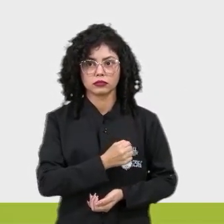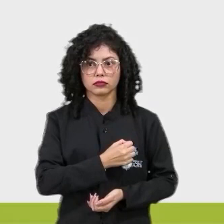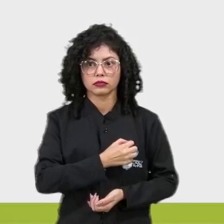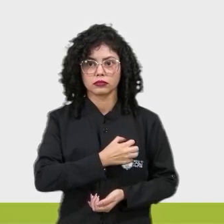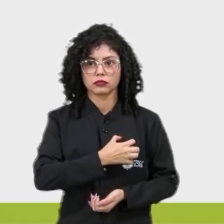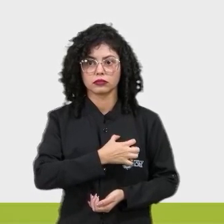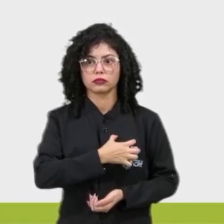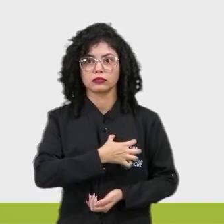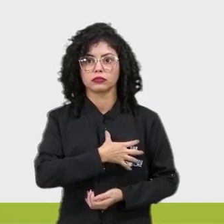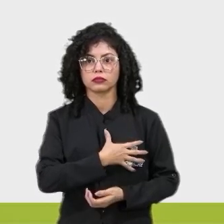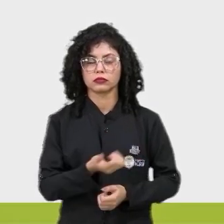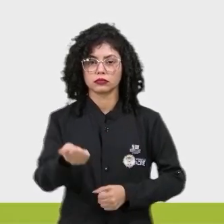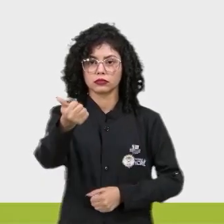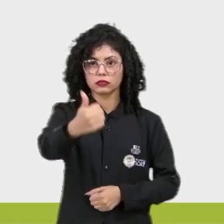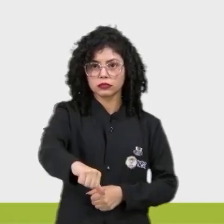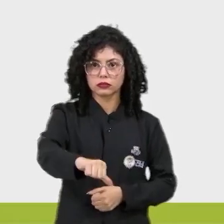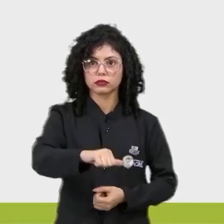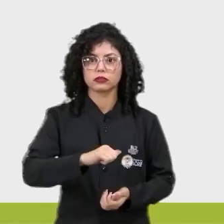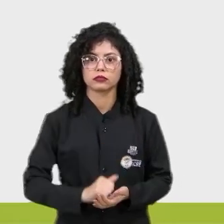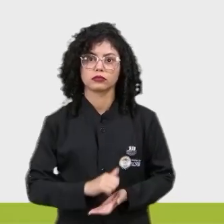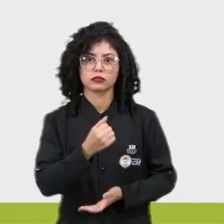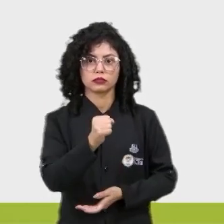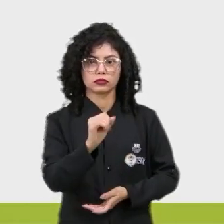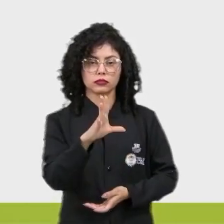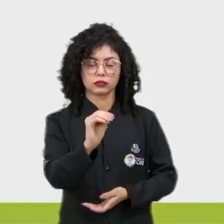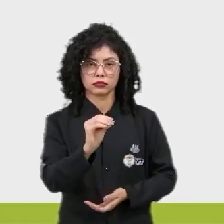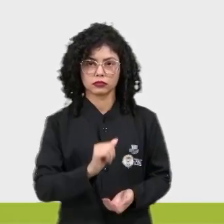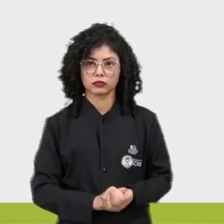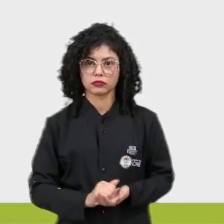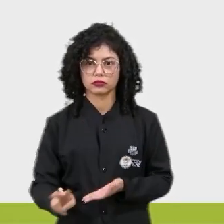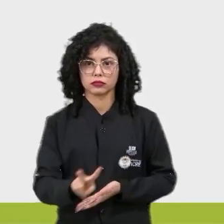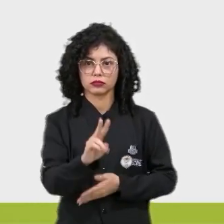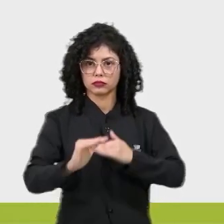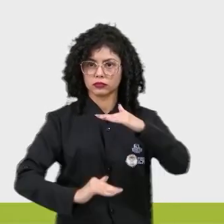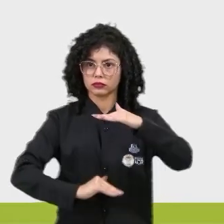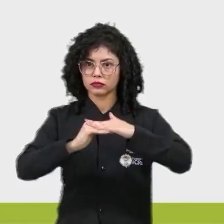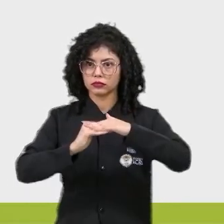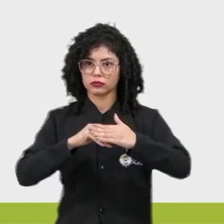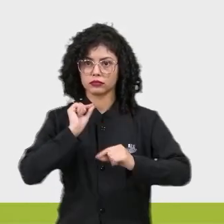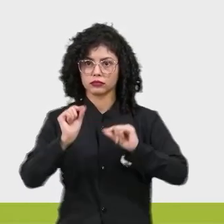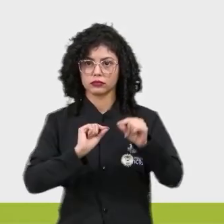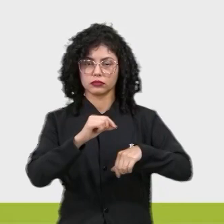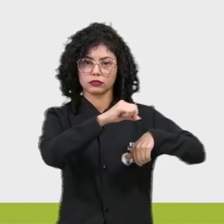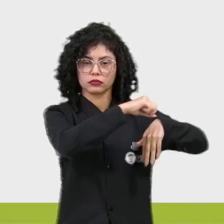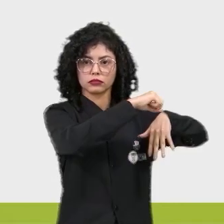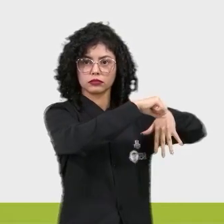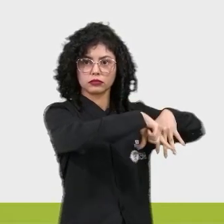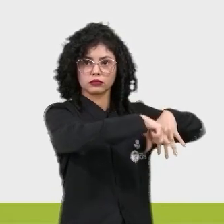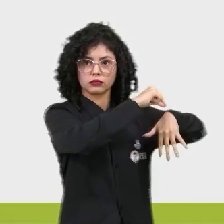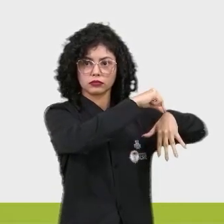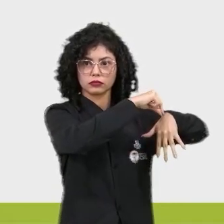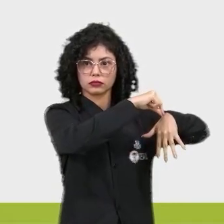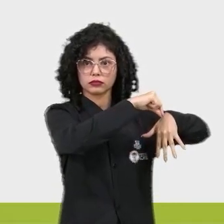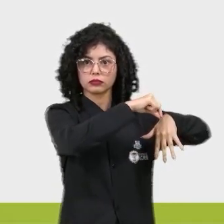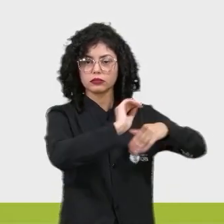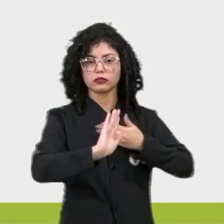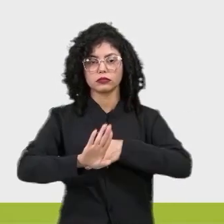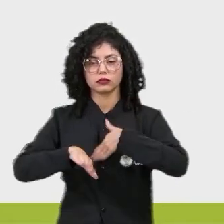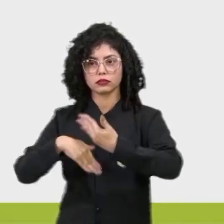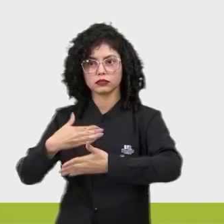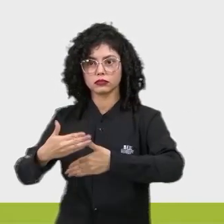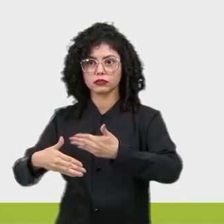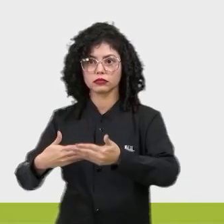pressão arterial cai para 80 milímetros de mercúrio. Valor da pressão diastólica, podendo tal processo